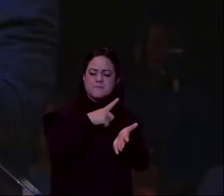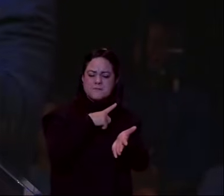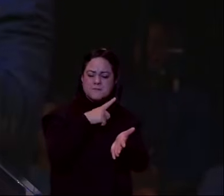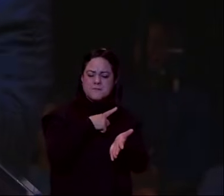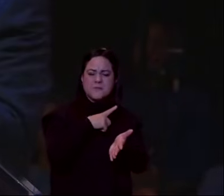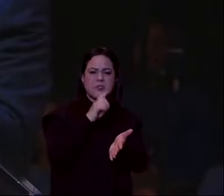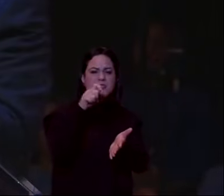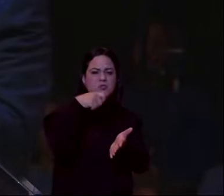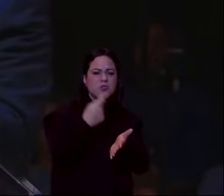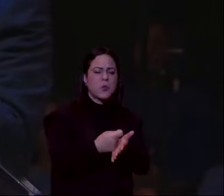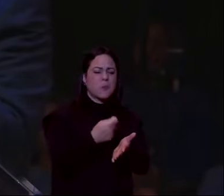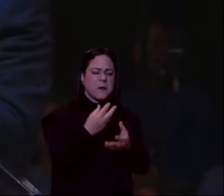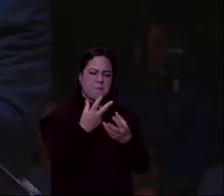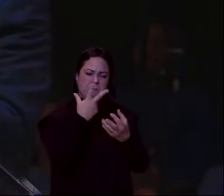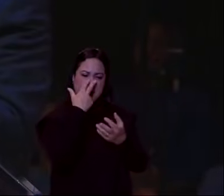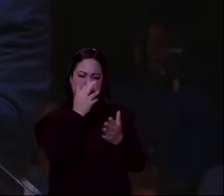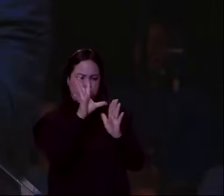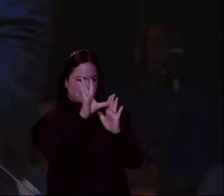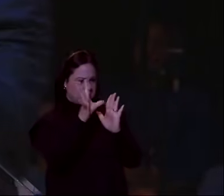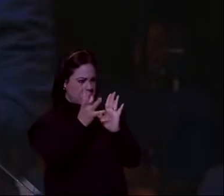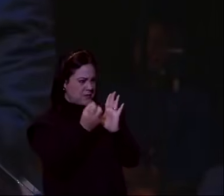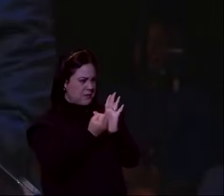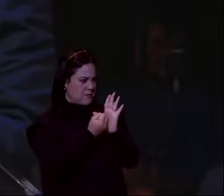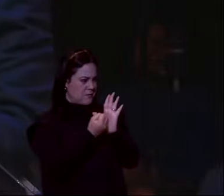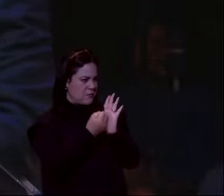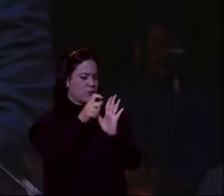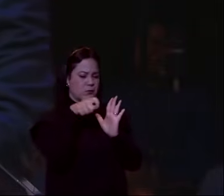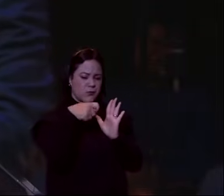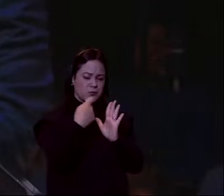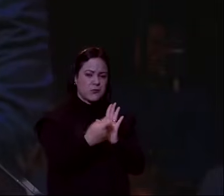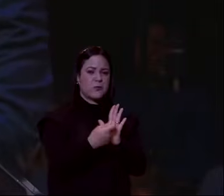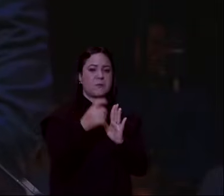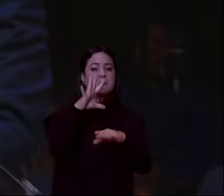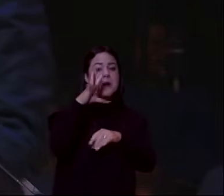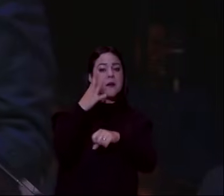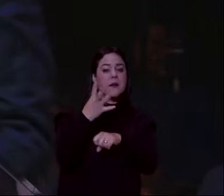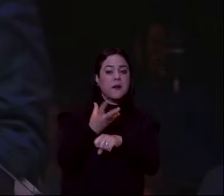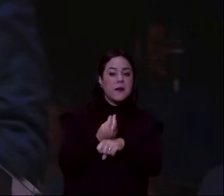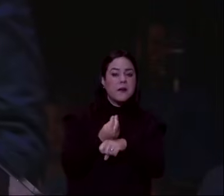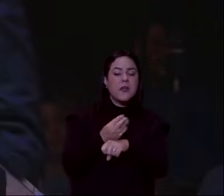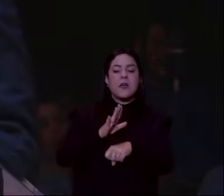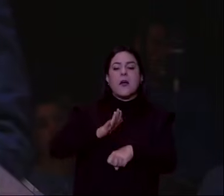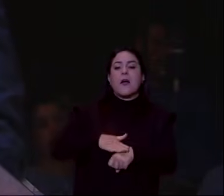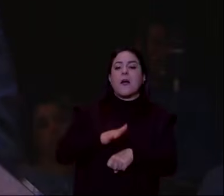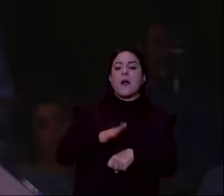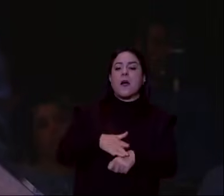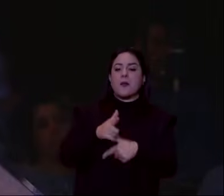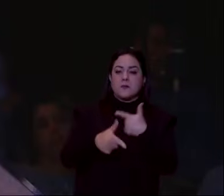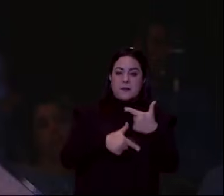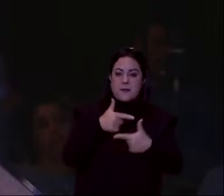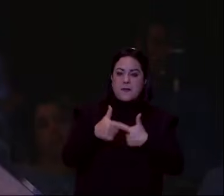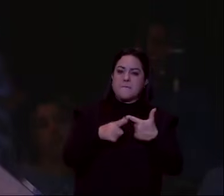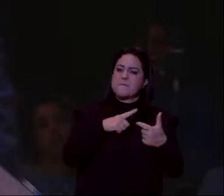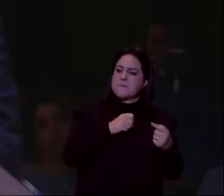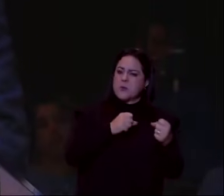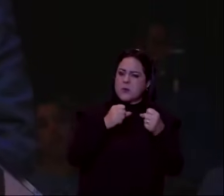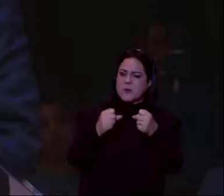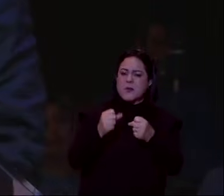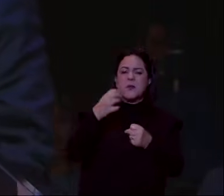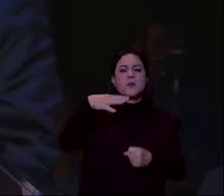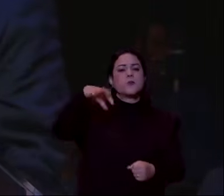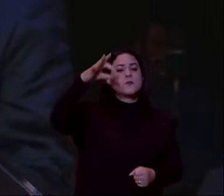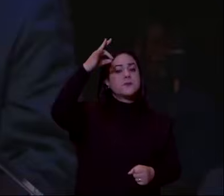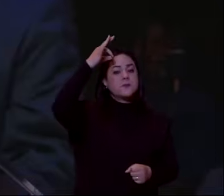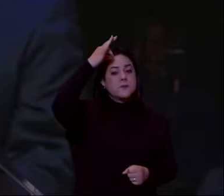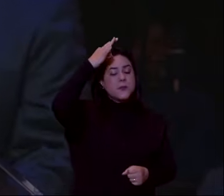na forma de uma imagem da ação da igreja. Há um poder impetuoso do Espírito